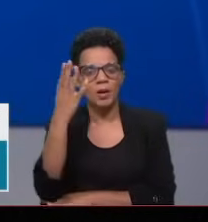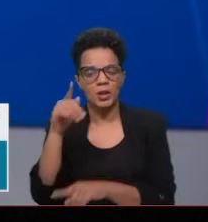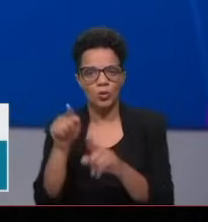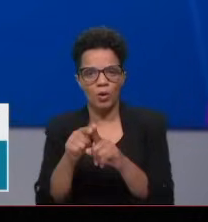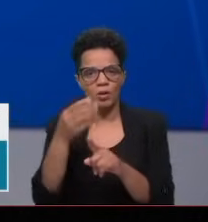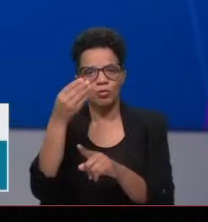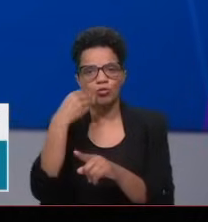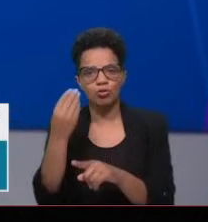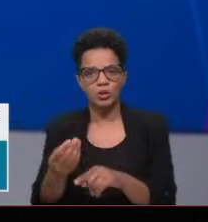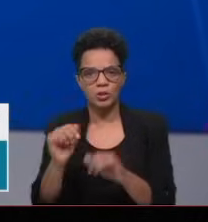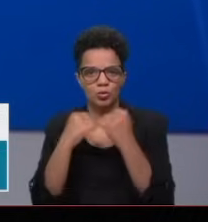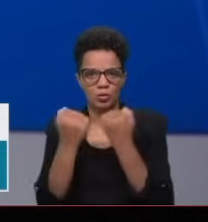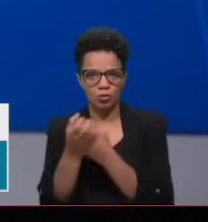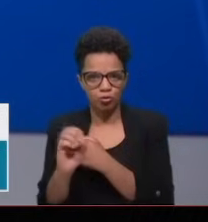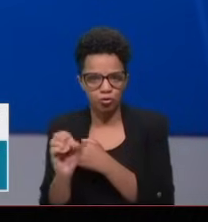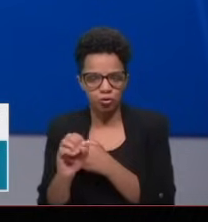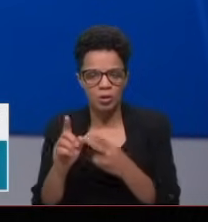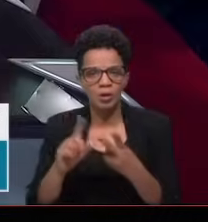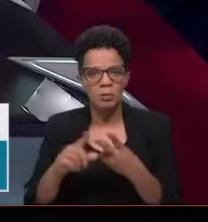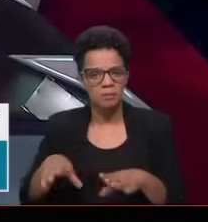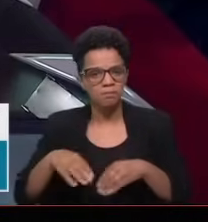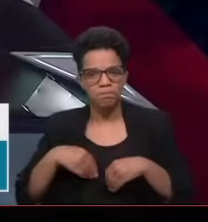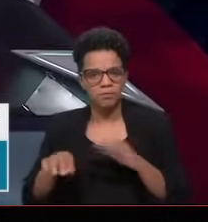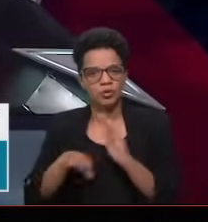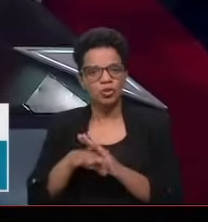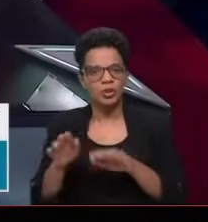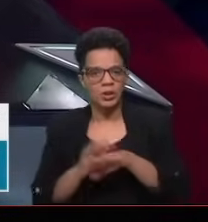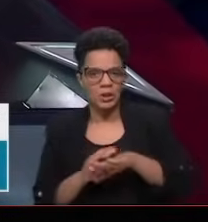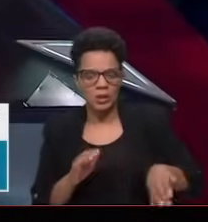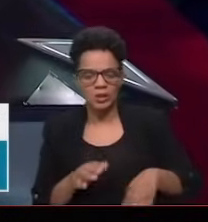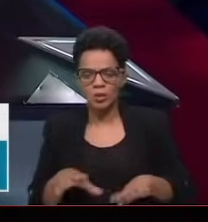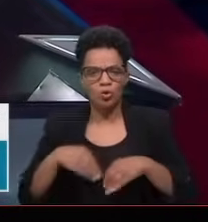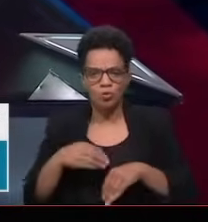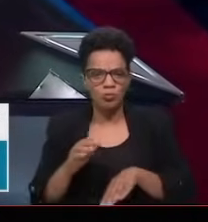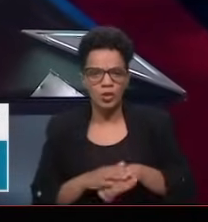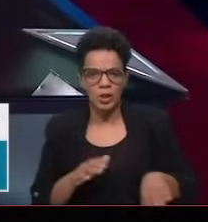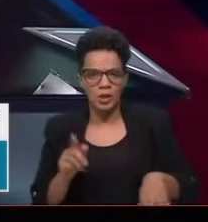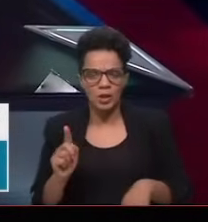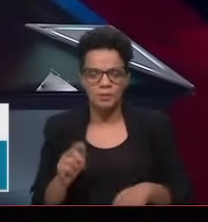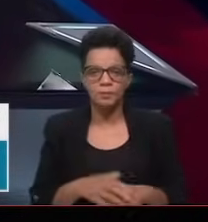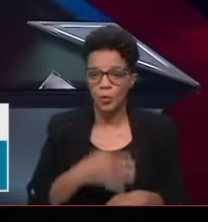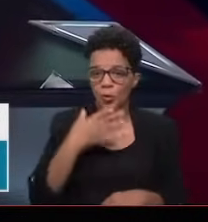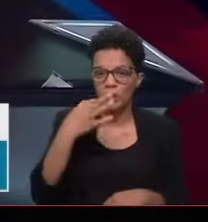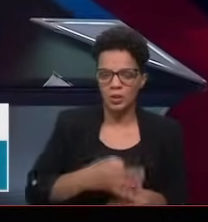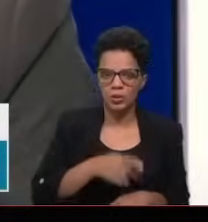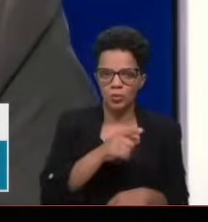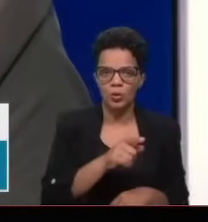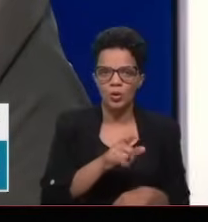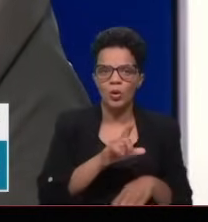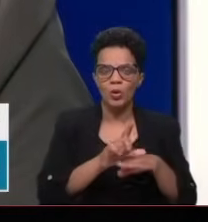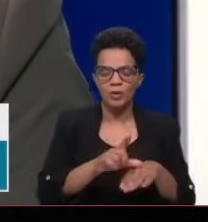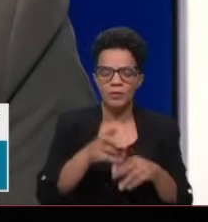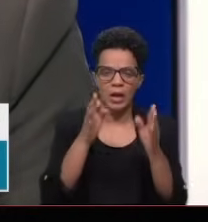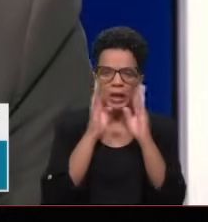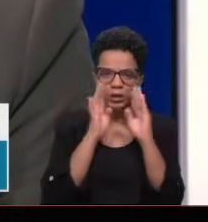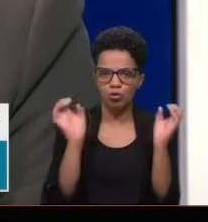justiça social e não se assumindo como de esquerda não se assume como de esquerda eu acredito que o Francisco deve estar desatento porque tudo o que o Francisco disse são